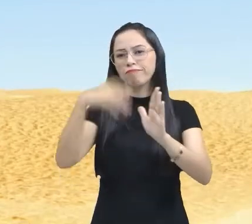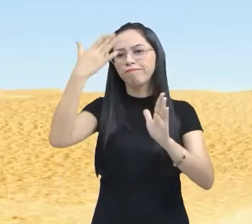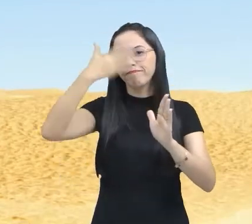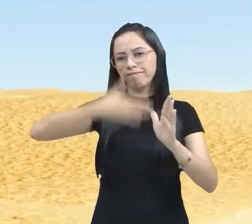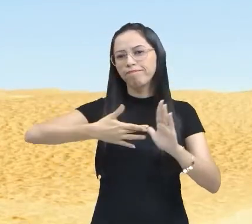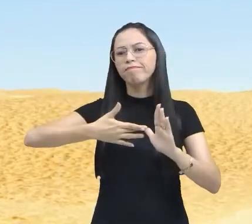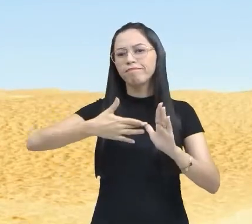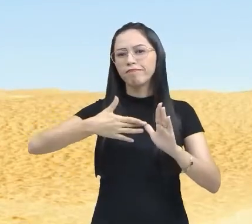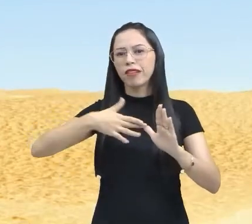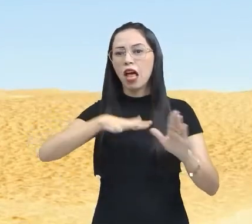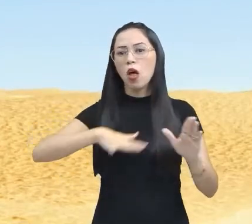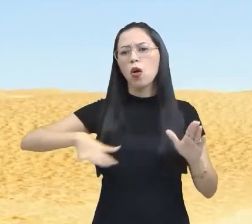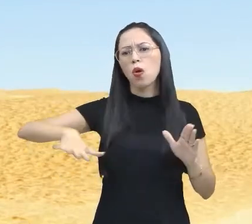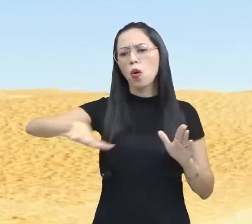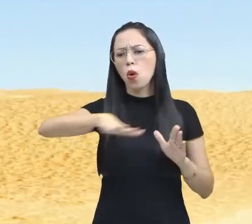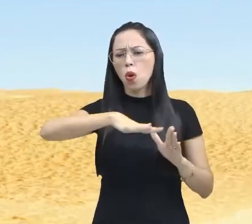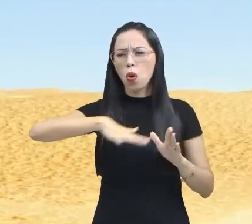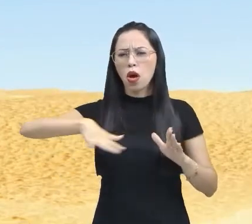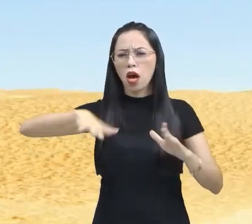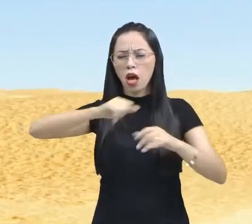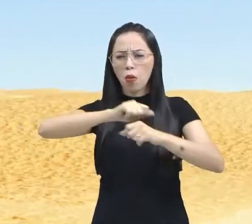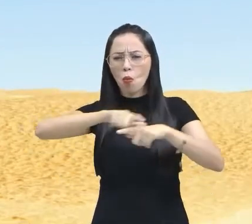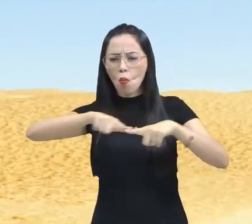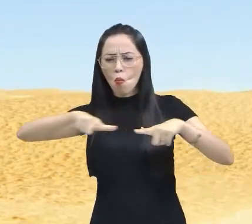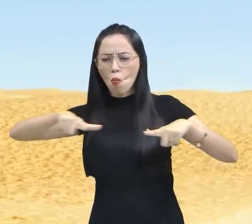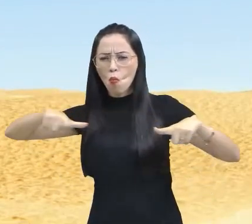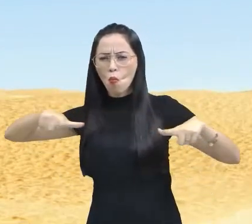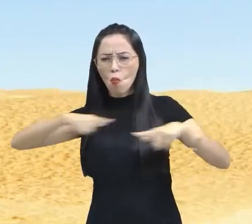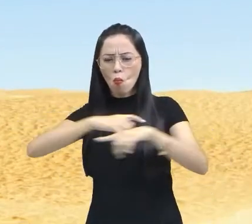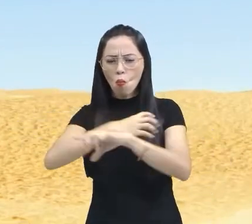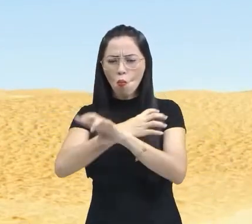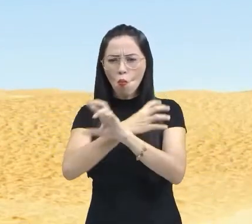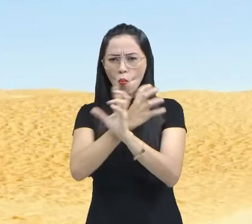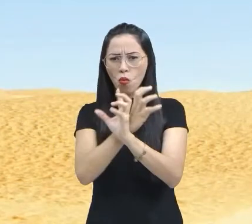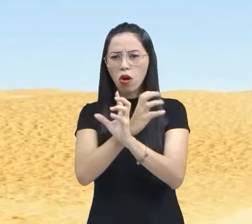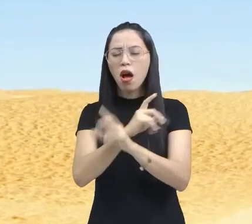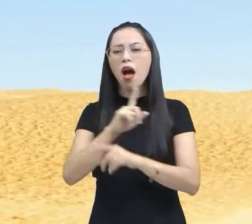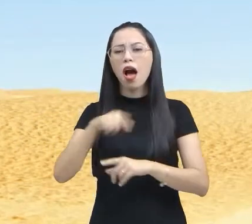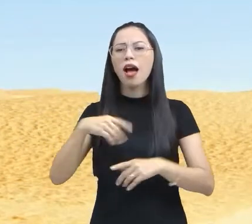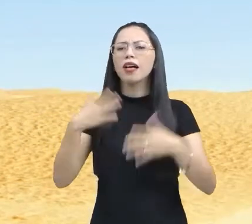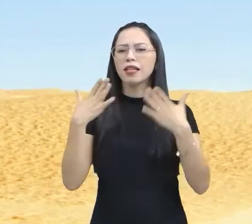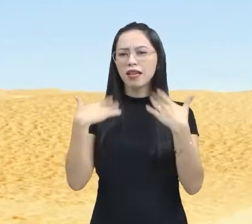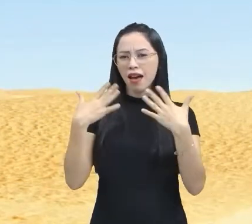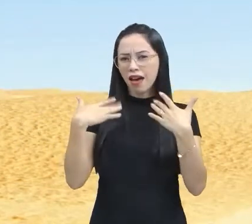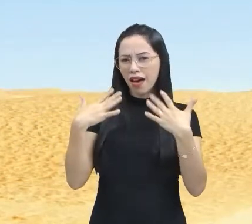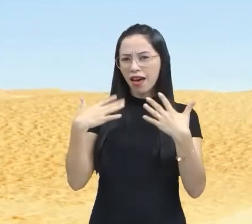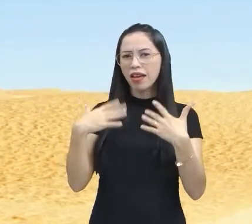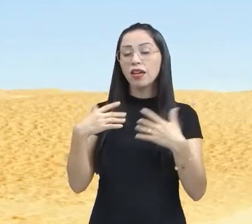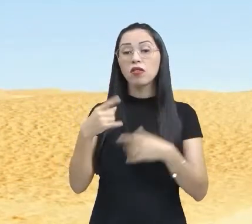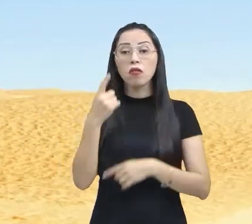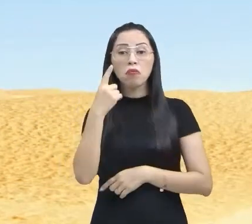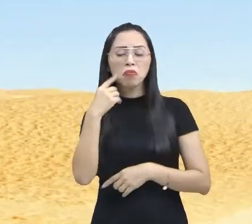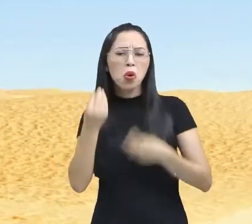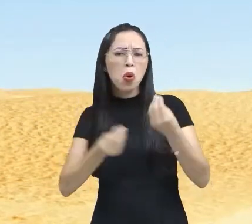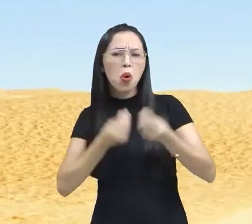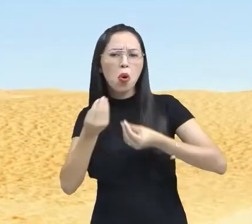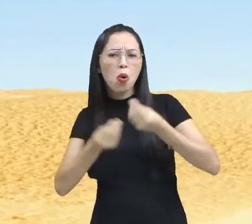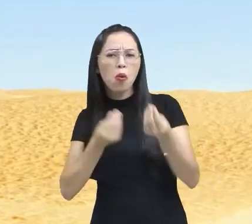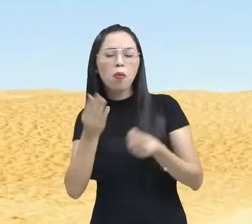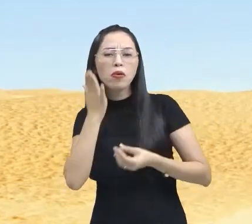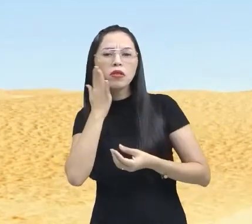nessas regiões de deserto, as temperaturas são elevadas. E como é que eu fico sabendo disso? Olhando no termômetro. Veja o nosso